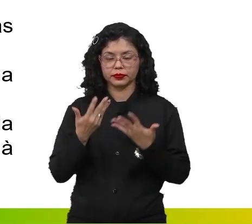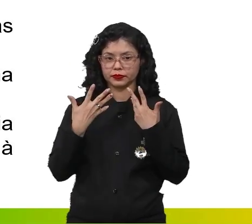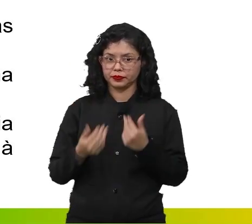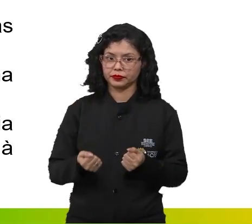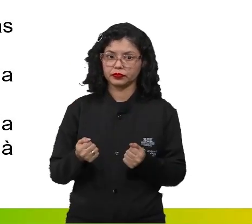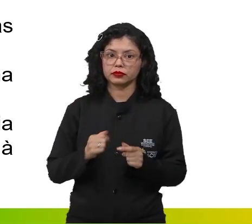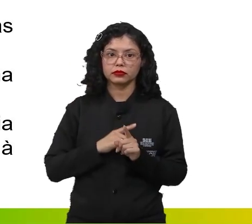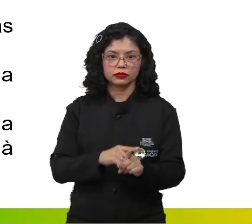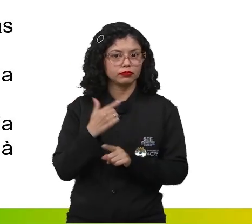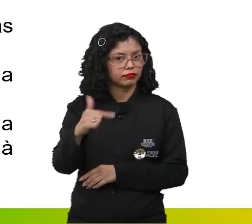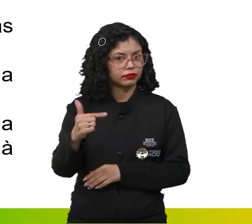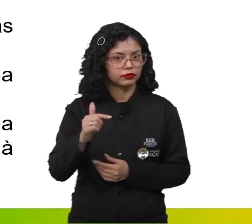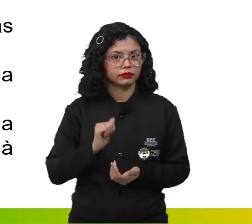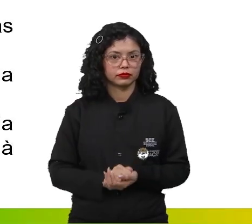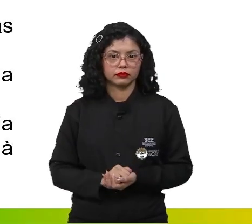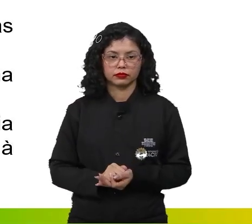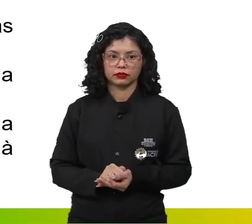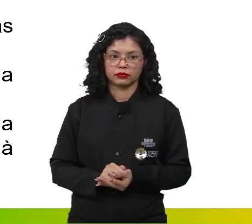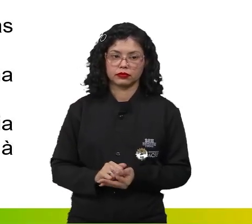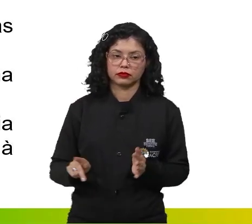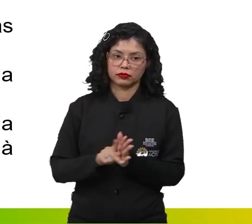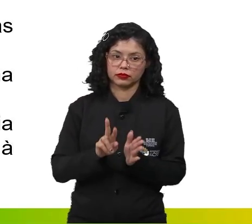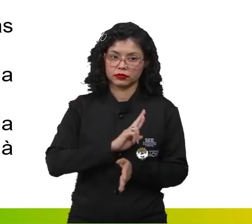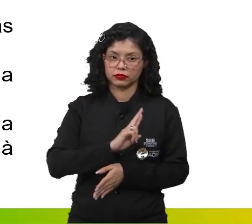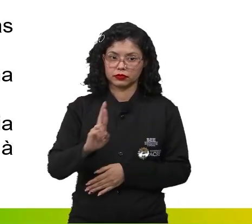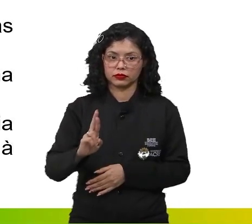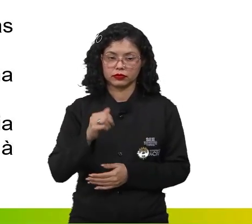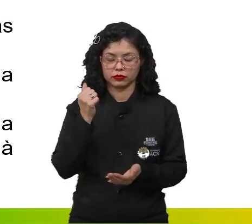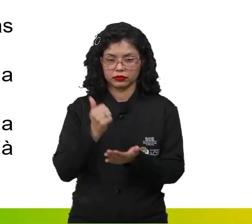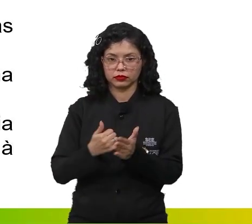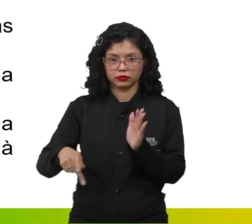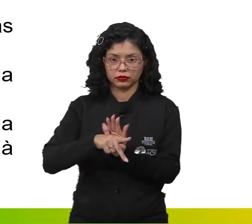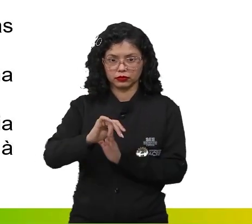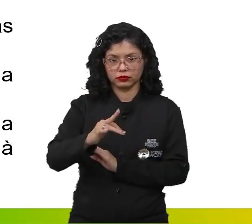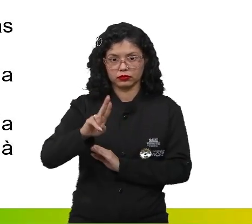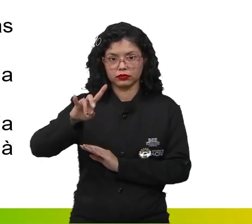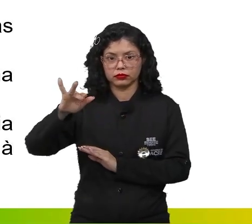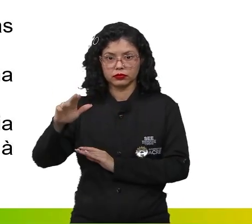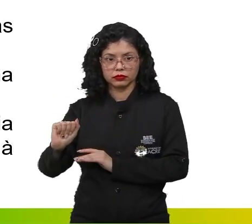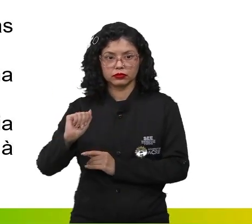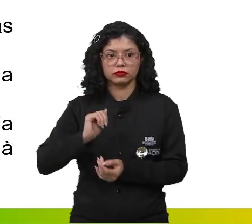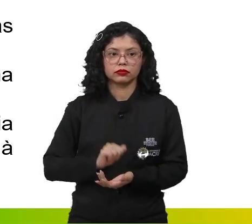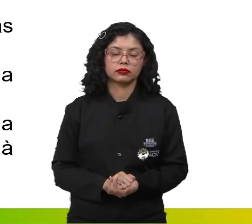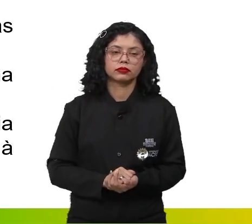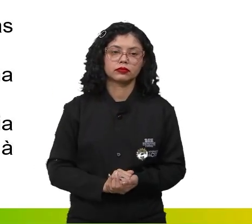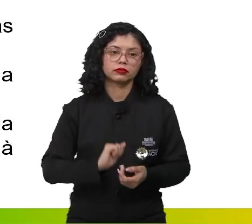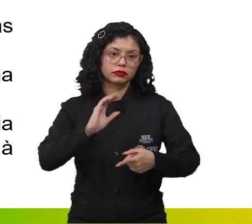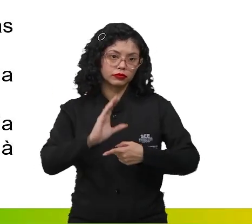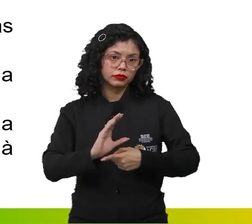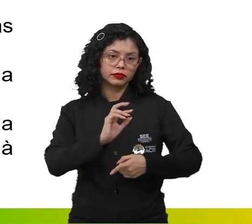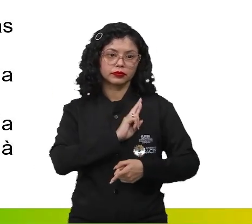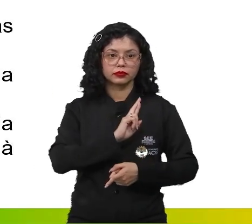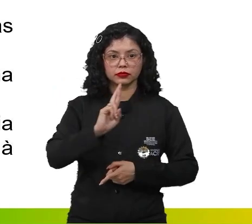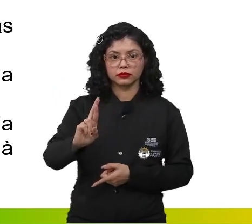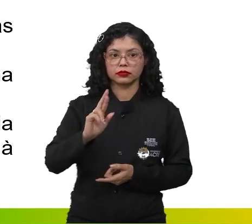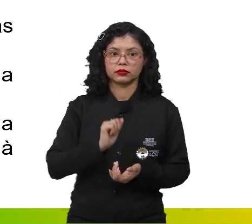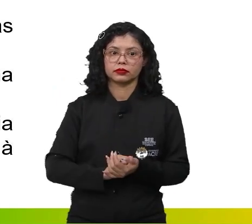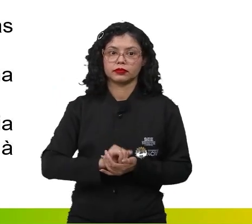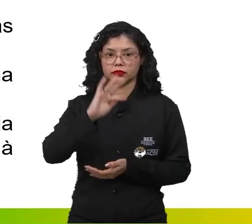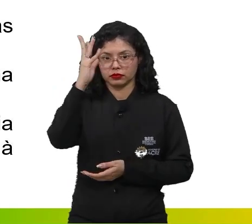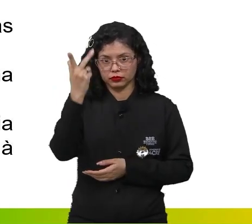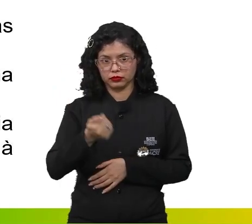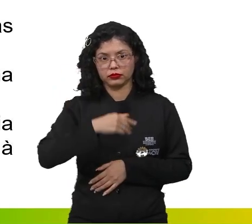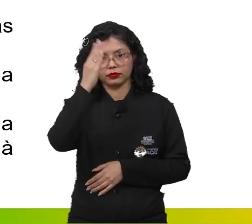aceitas sem perseguições, tornando-se religiões oficiais do Império. C, as religiões